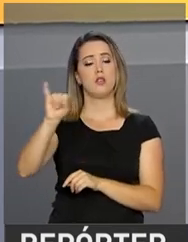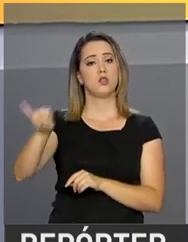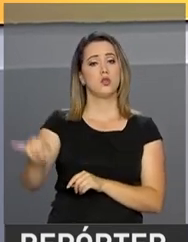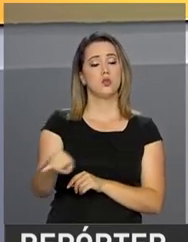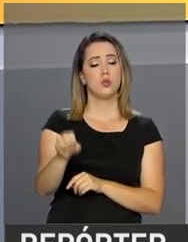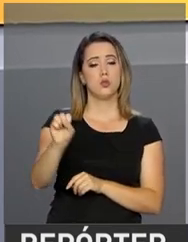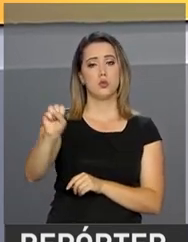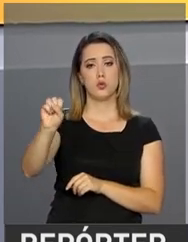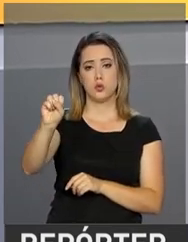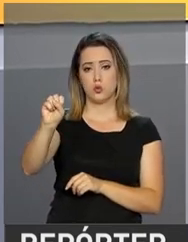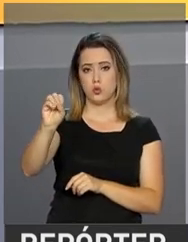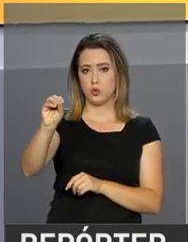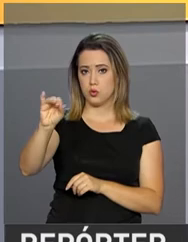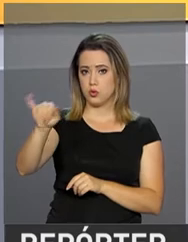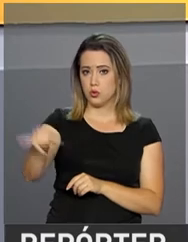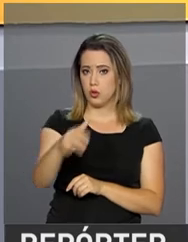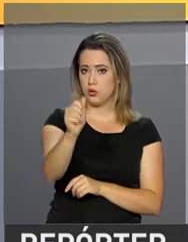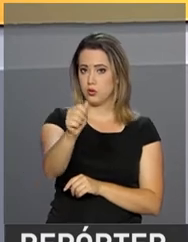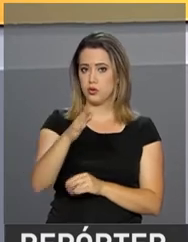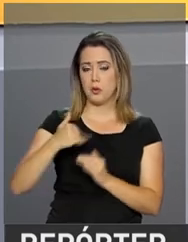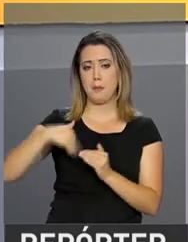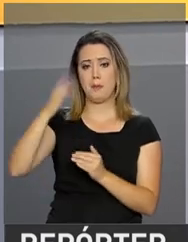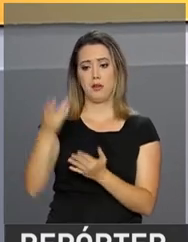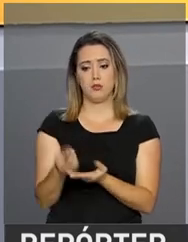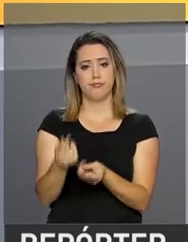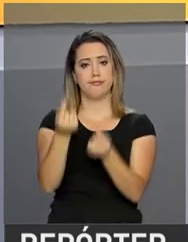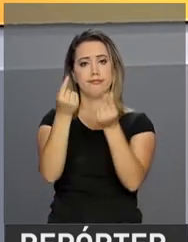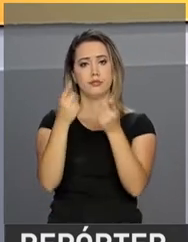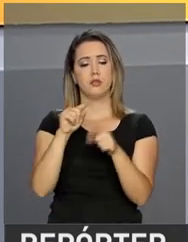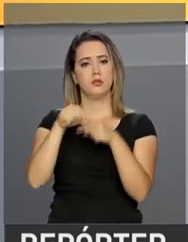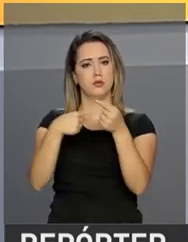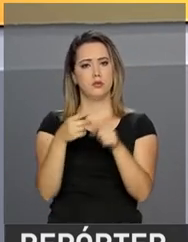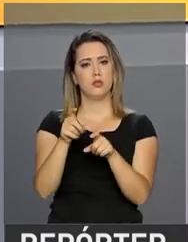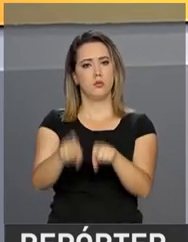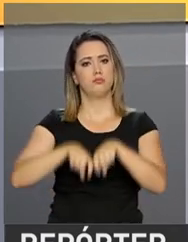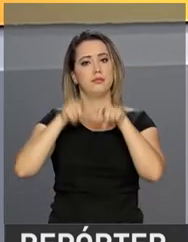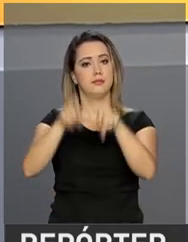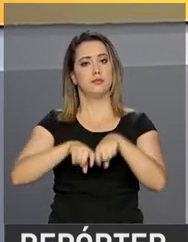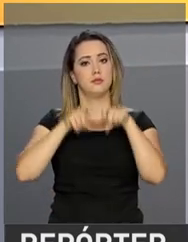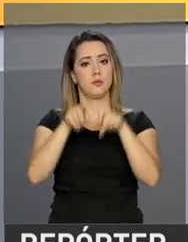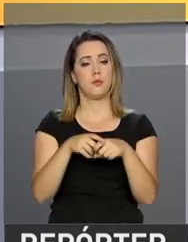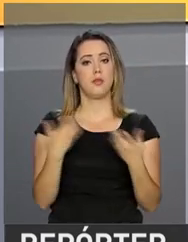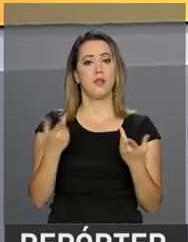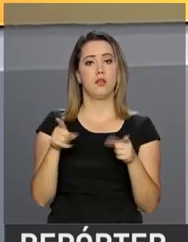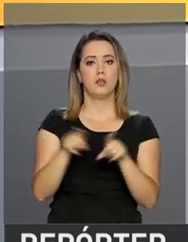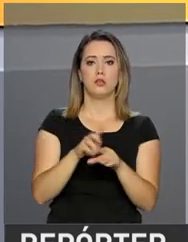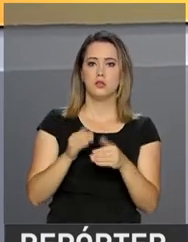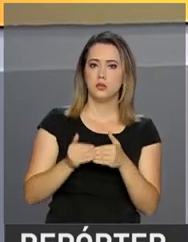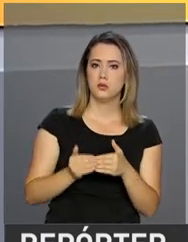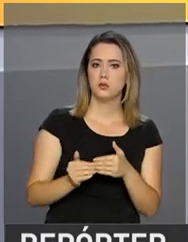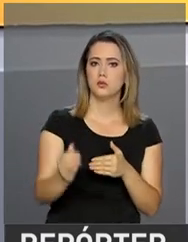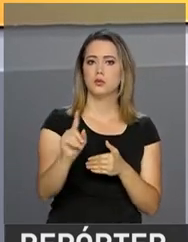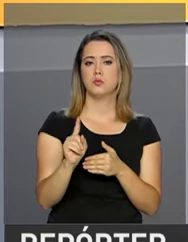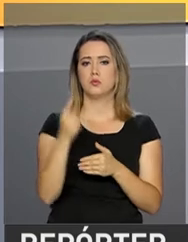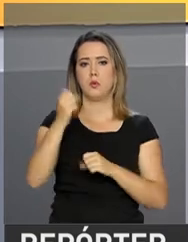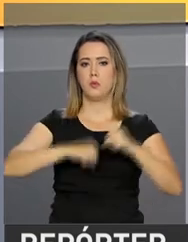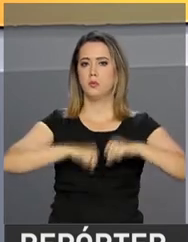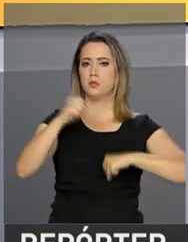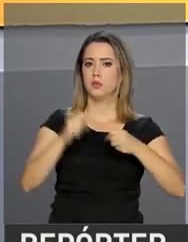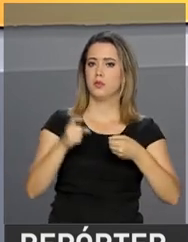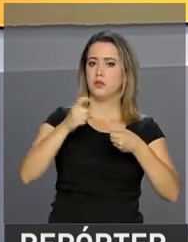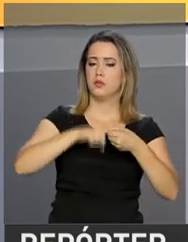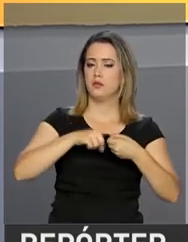ao produtor na próxima safra o estudo mostra ainda que a agropecuária se manterá como um dos motores